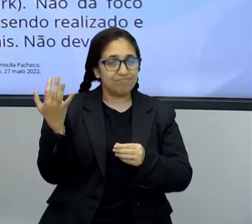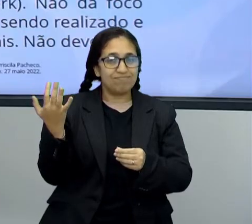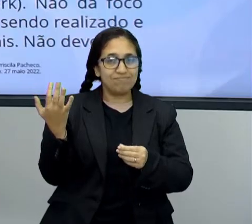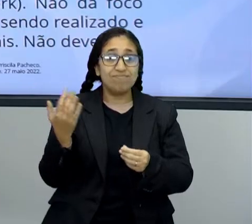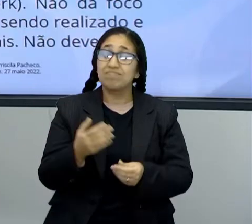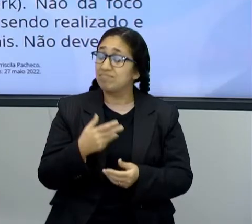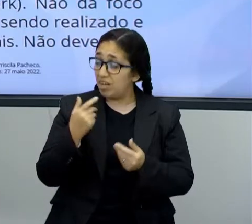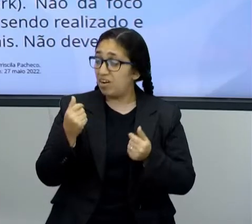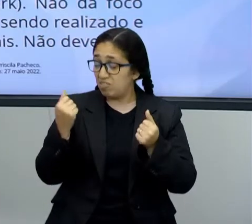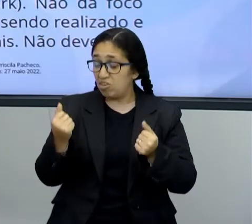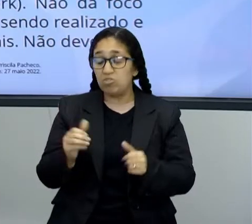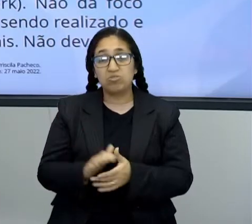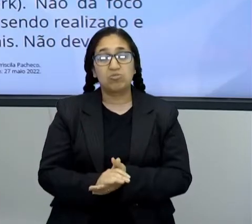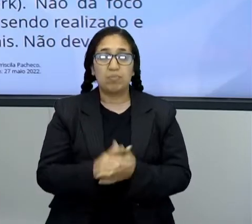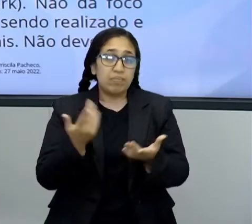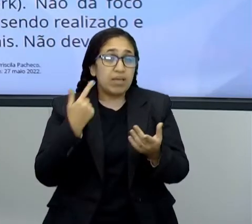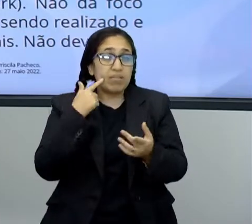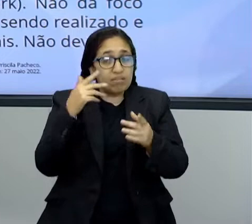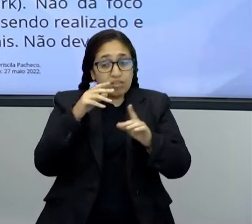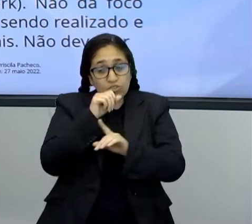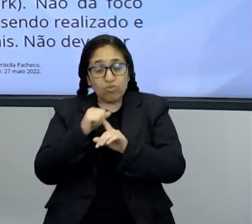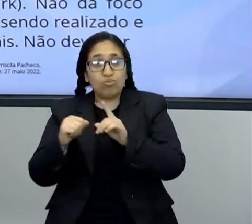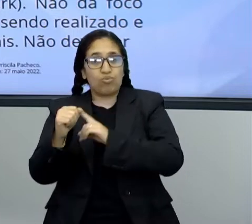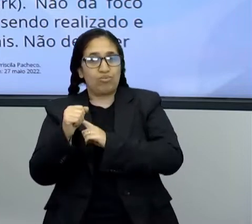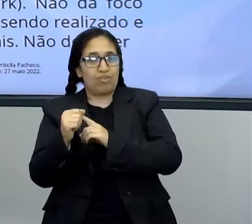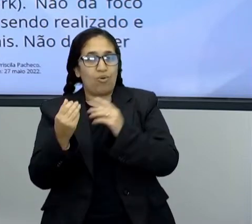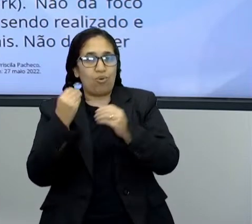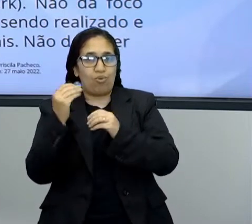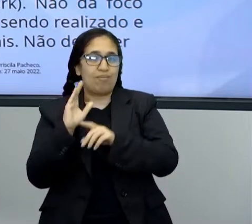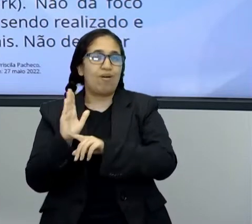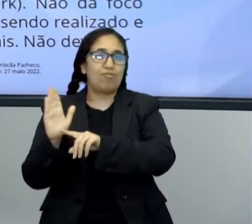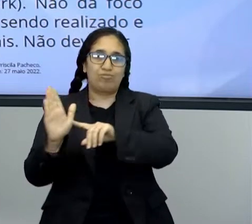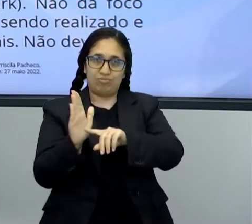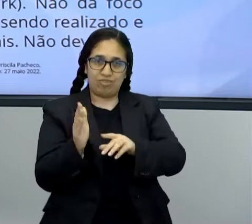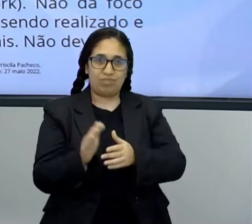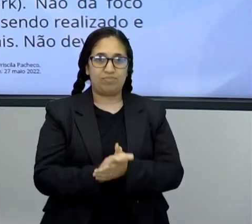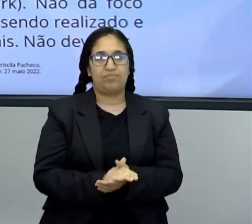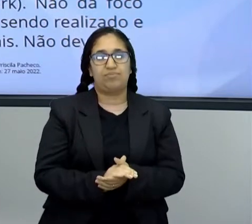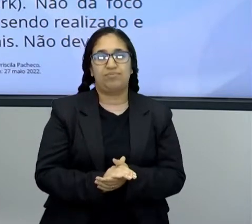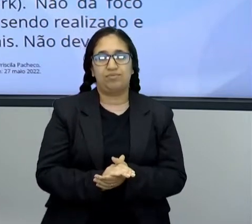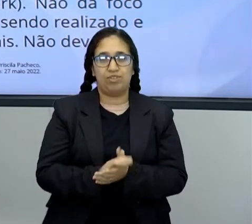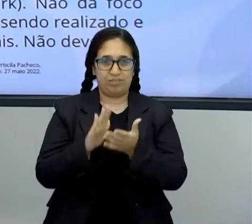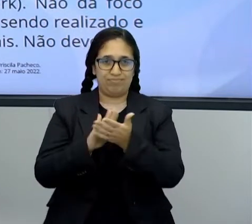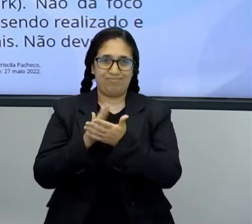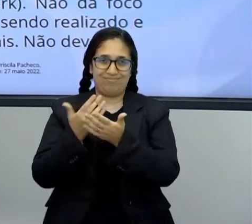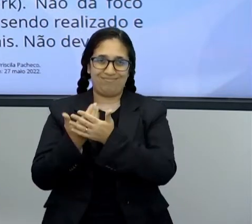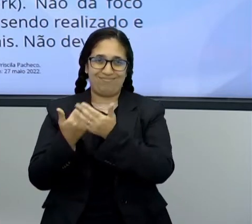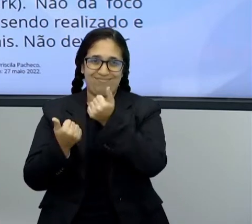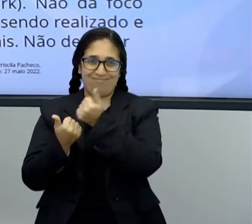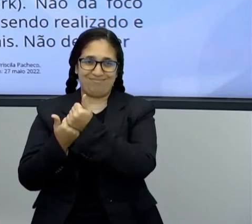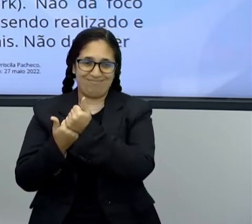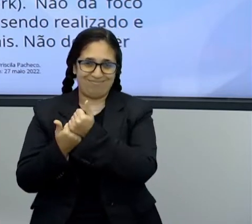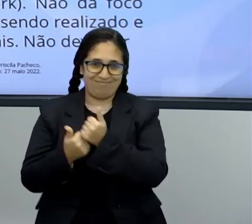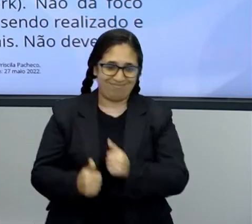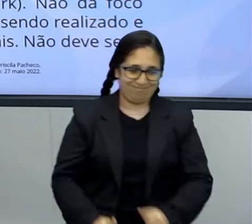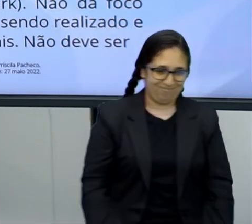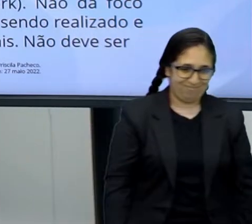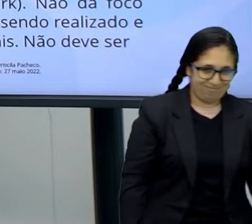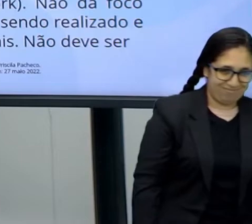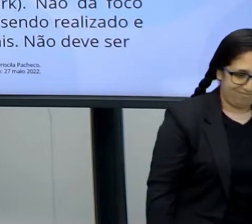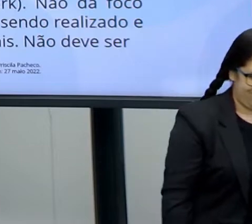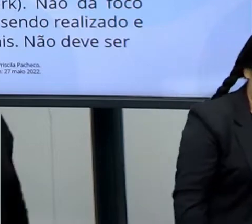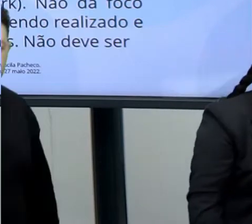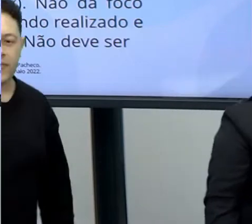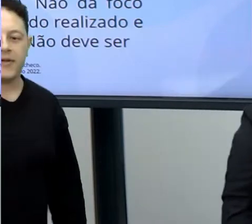que aí pensando na função social do jornalismo, como nós já falamos, né? Então, ali, movimentar a sociedade de alguma forma, né? Então, a